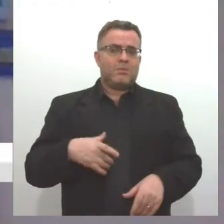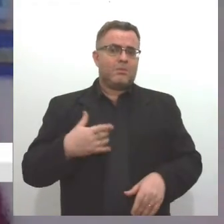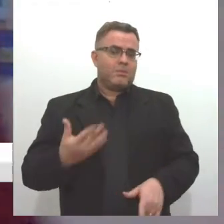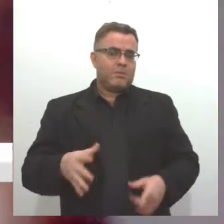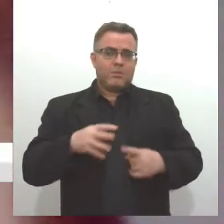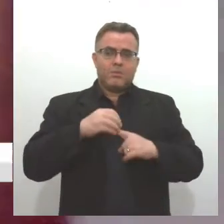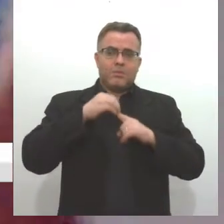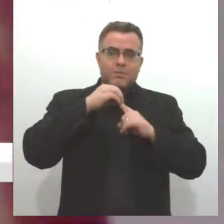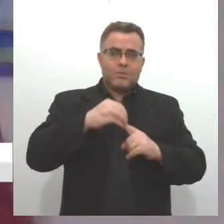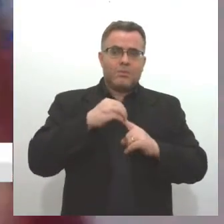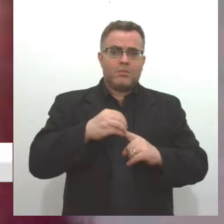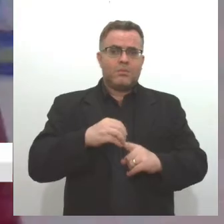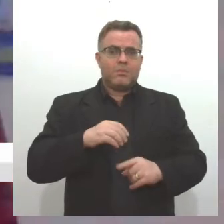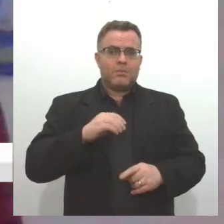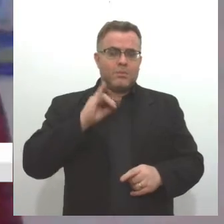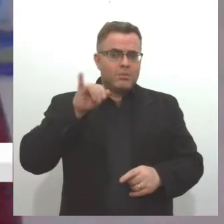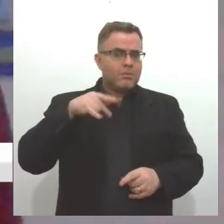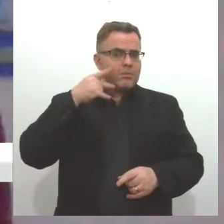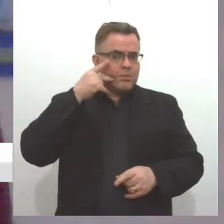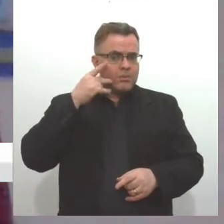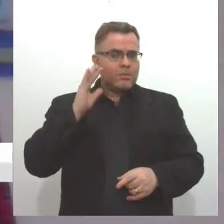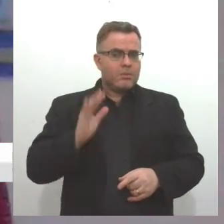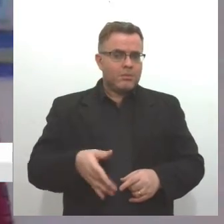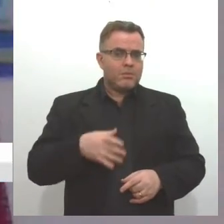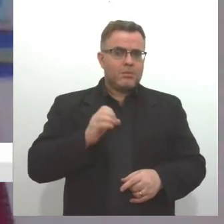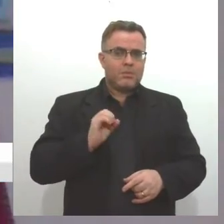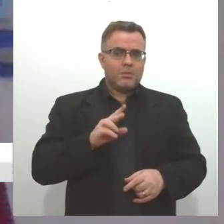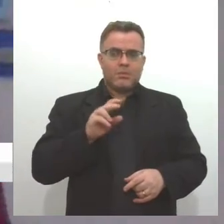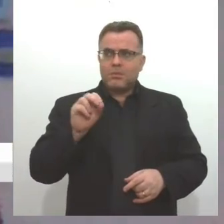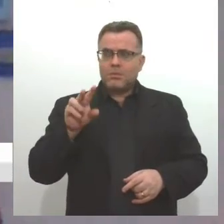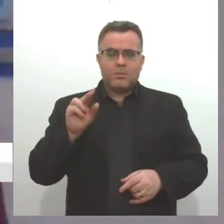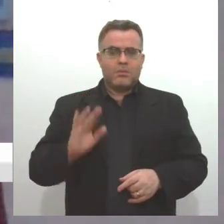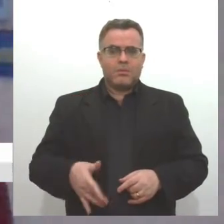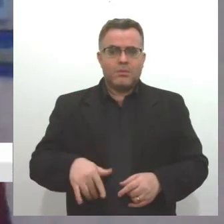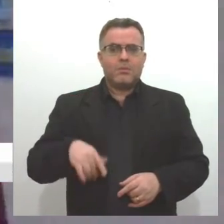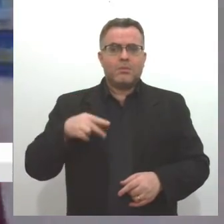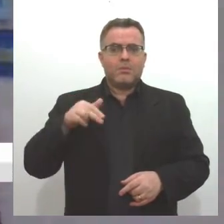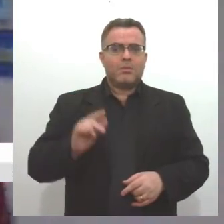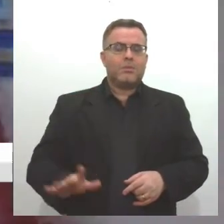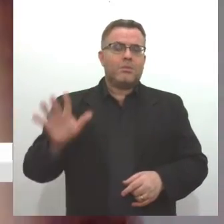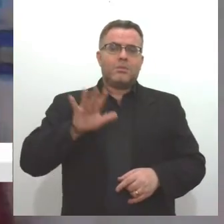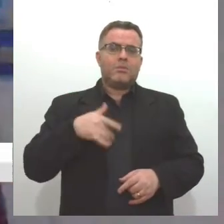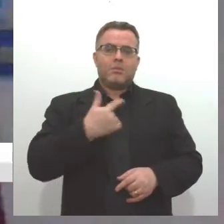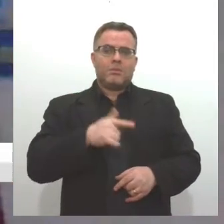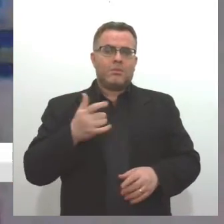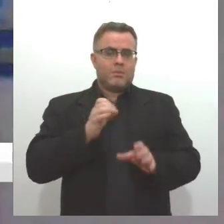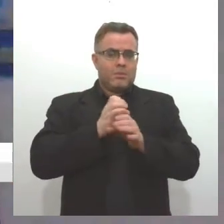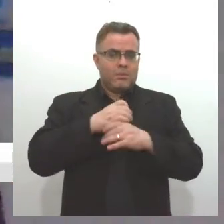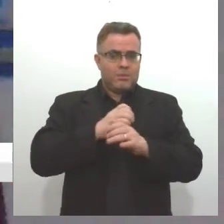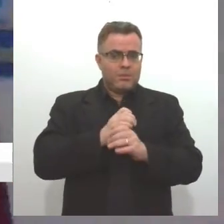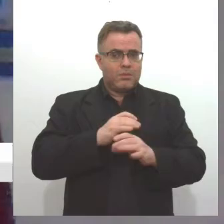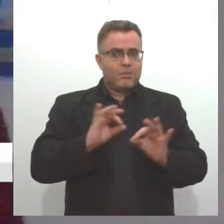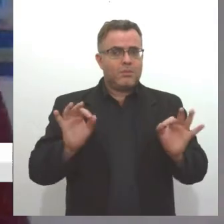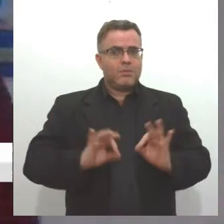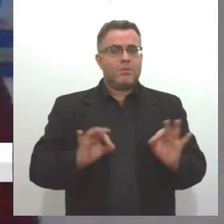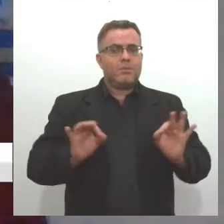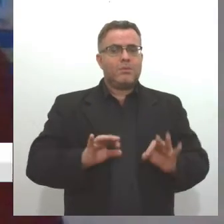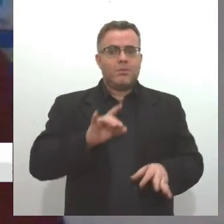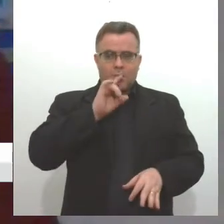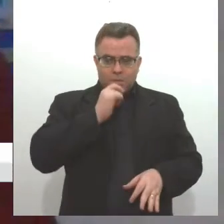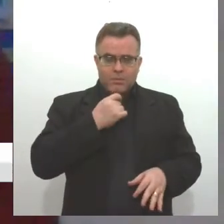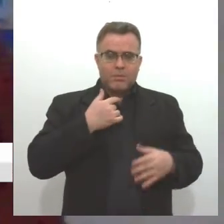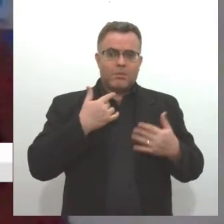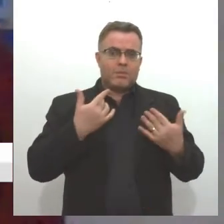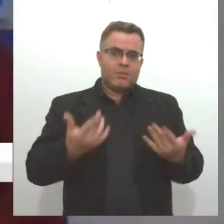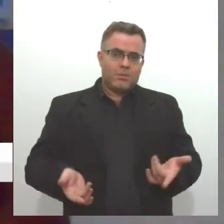capital, já resolveu as outras todas, somos a única capital do Nordeste que não temos ambulatório na capital Aracaju. Ainda temos uma